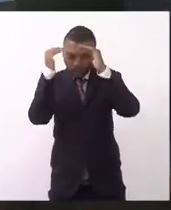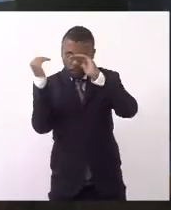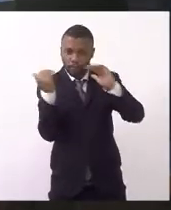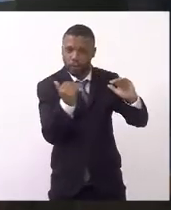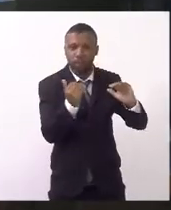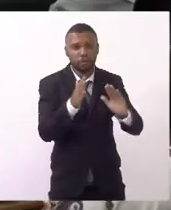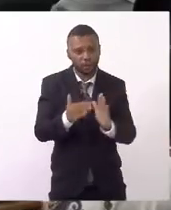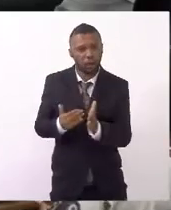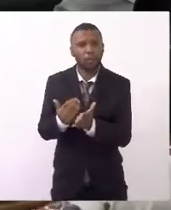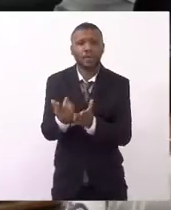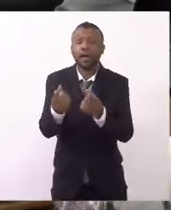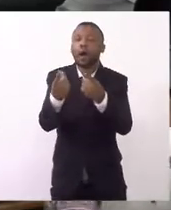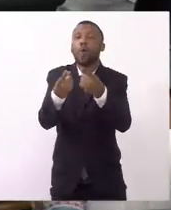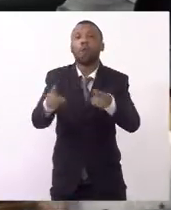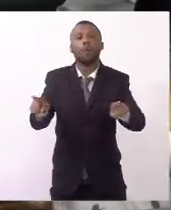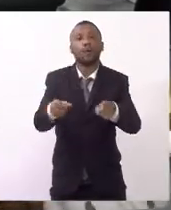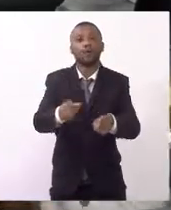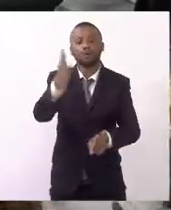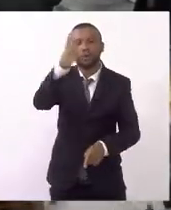nacional